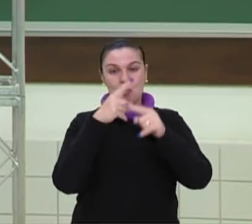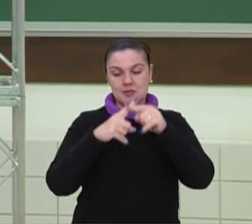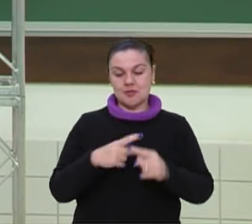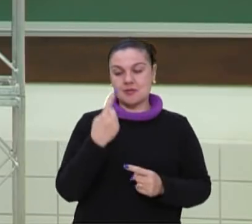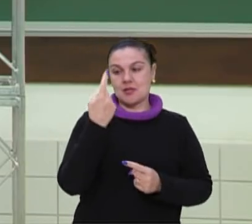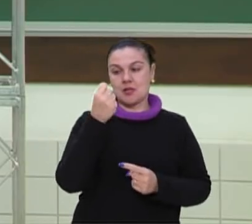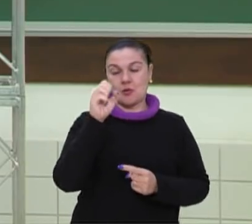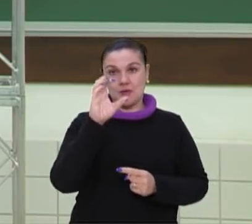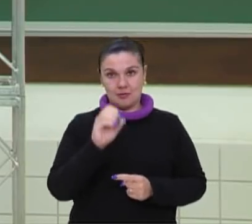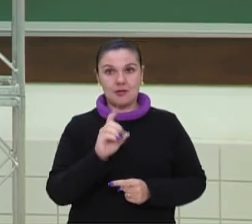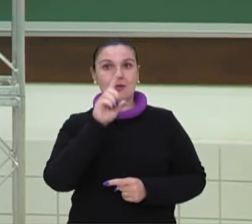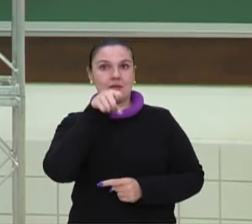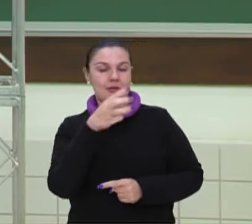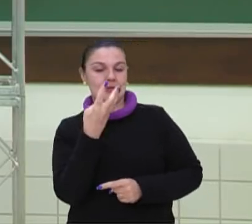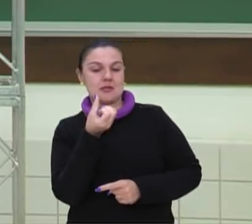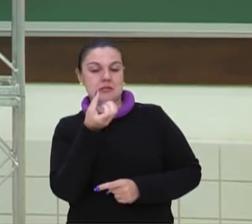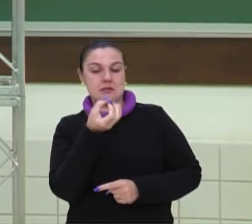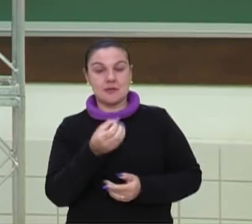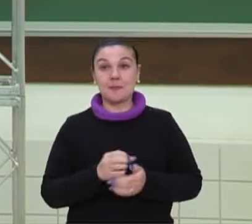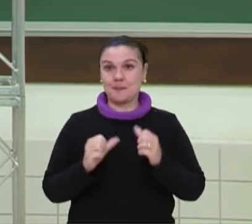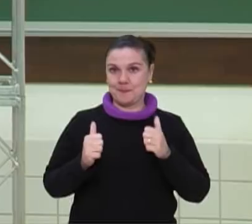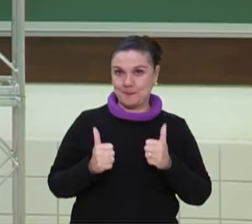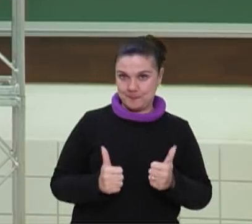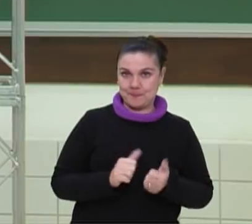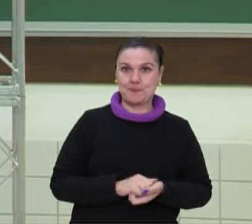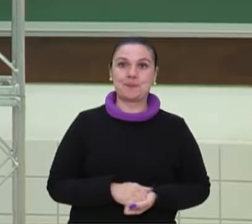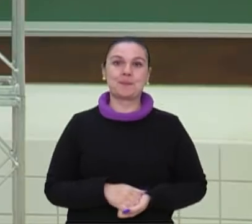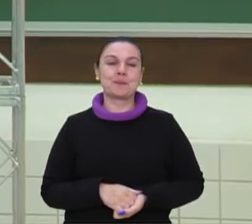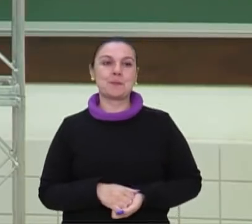180, vai dar 360, correto?